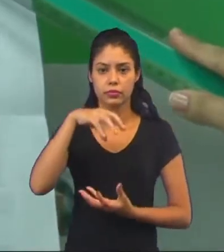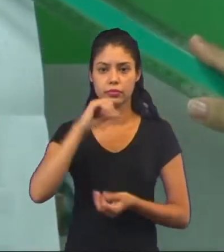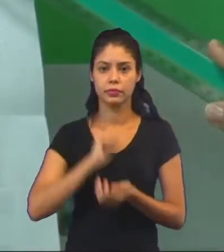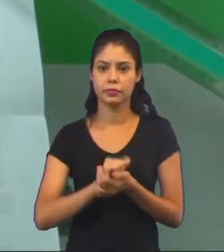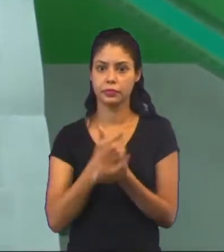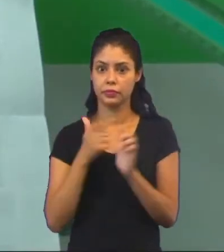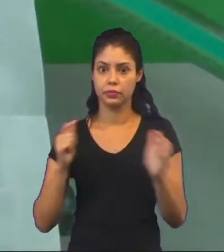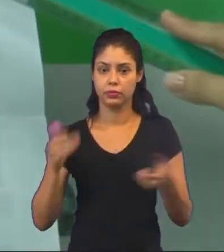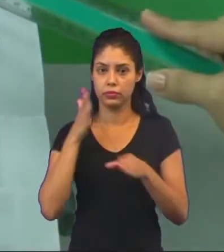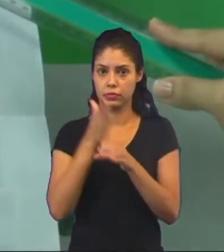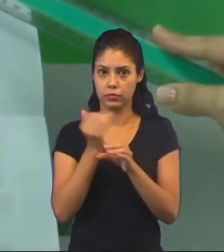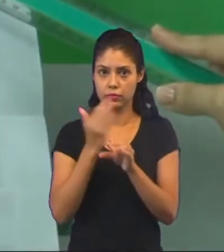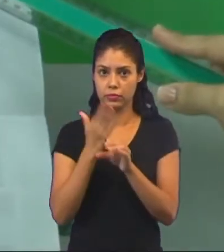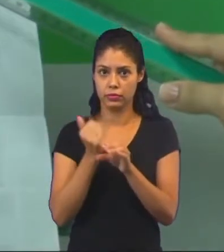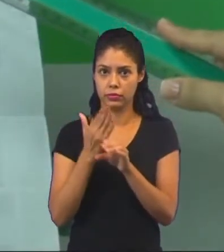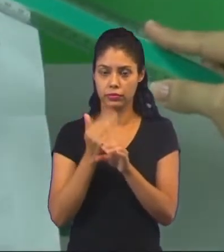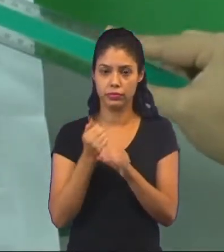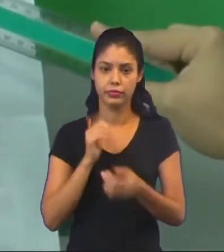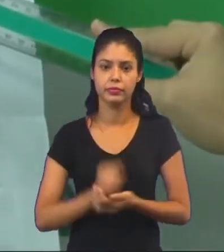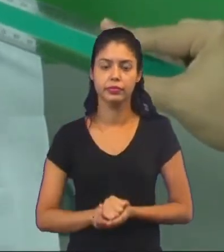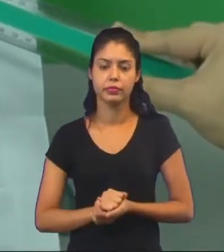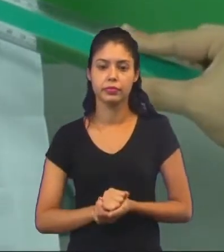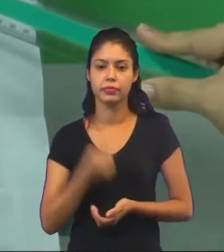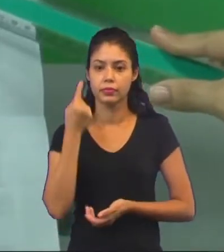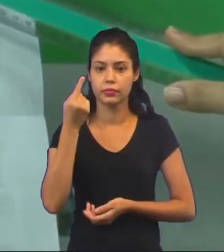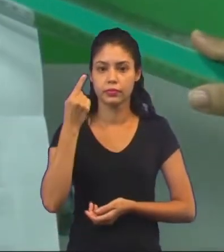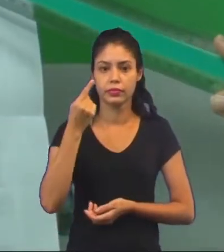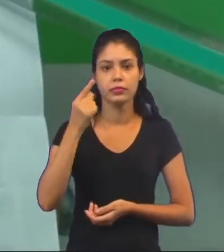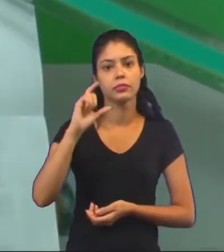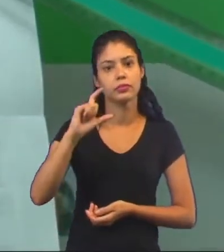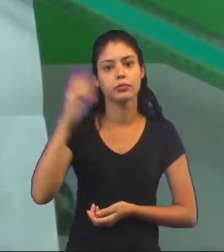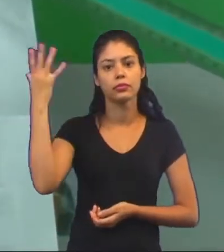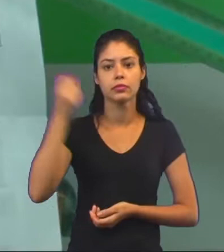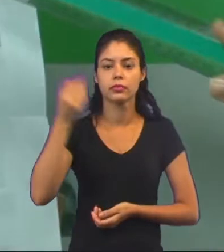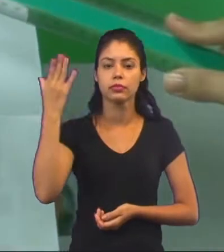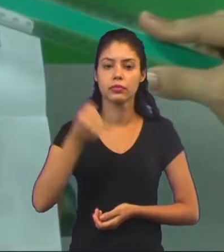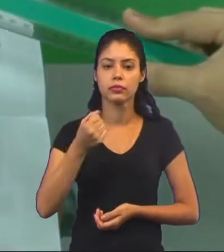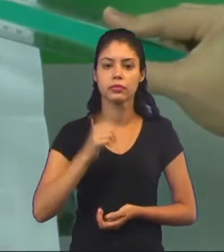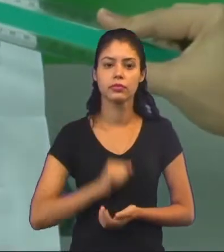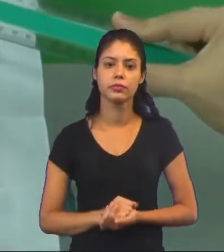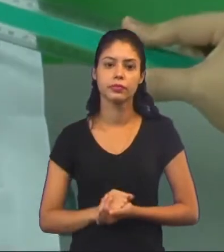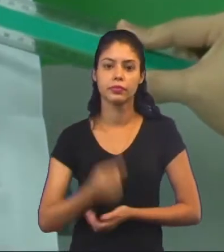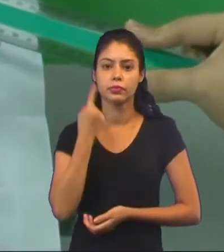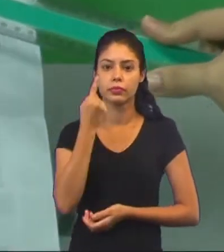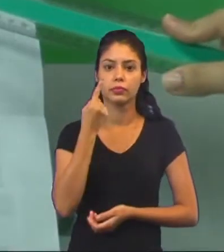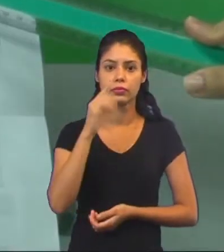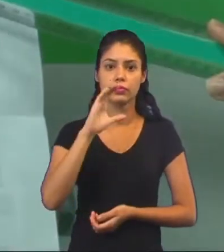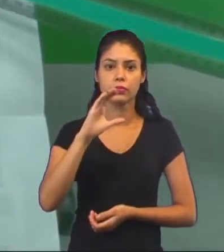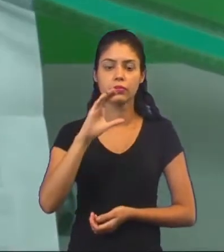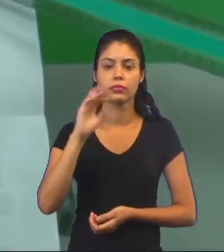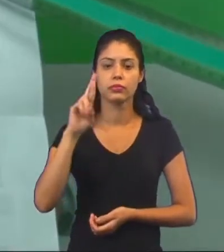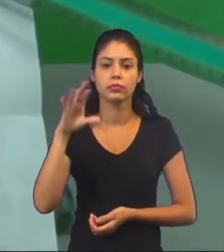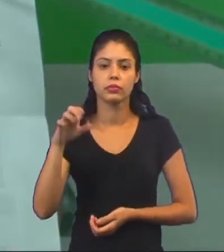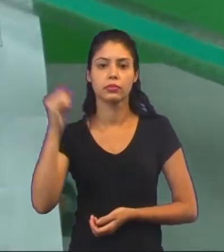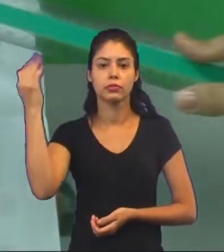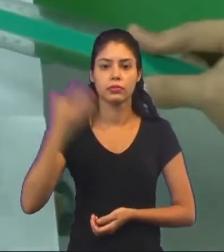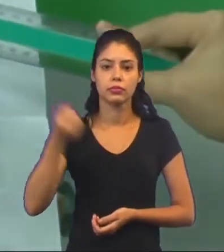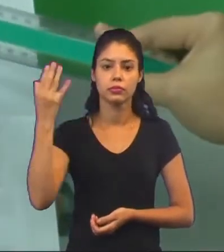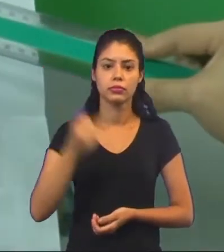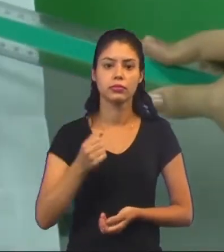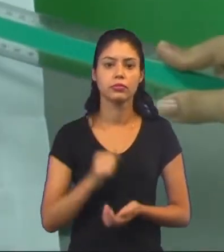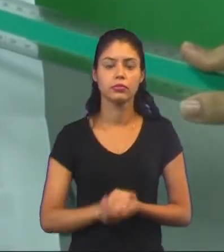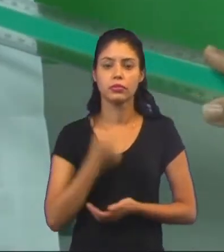abacaxi grande cortado em cubinhos, uma lata de leite condensado, uma lata de creme de